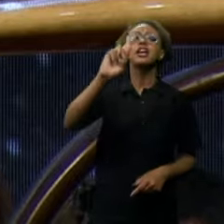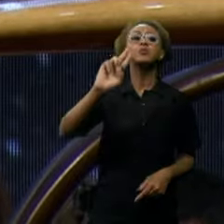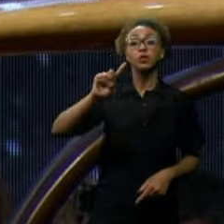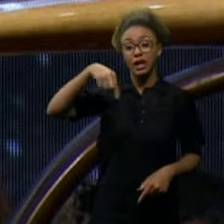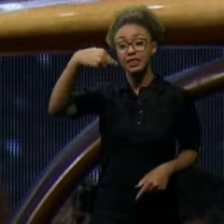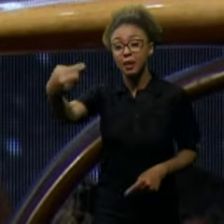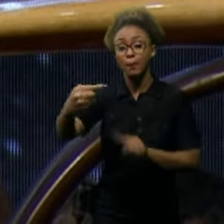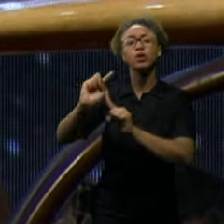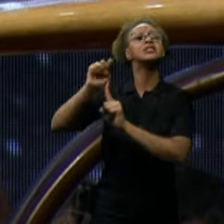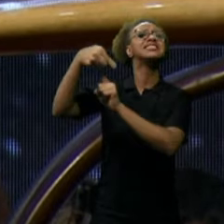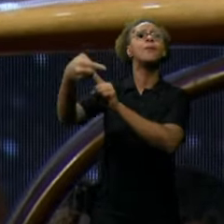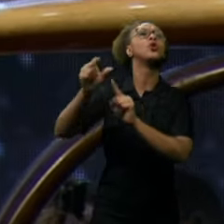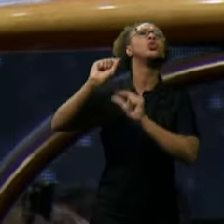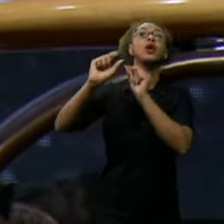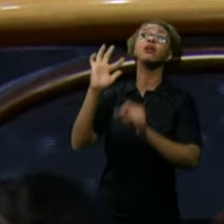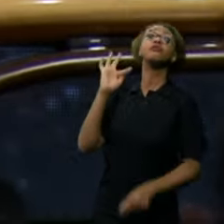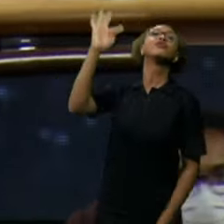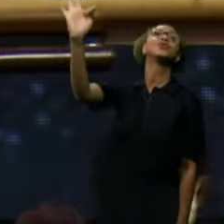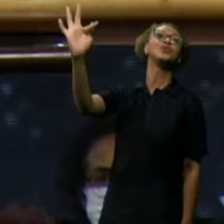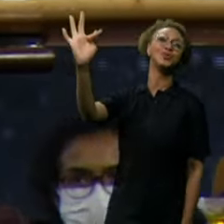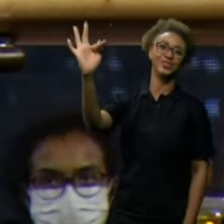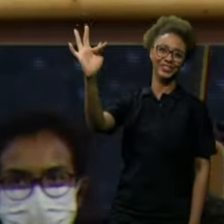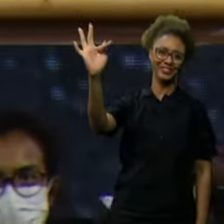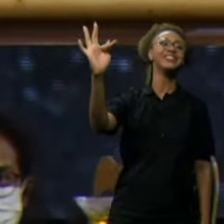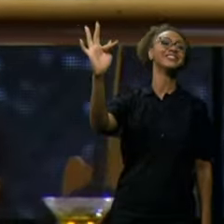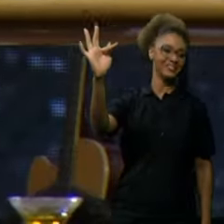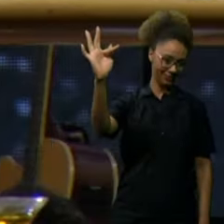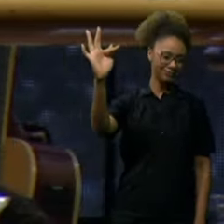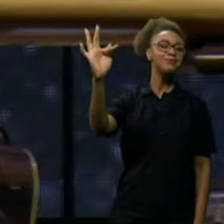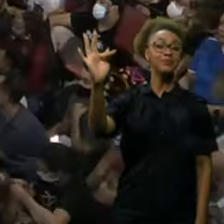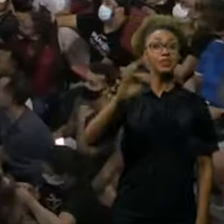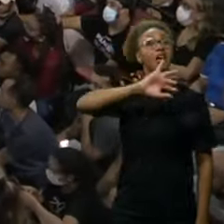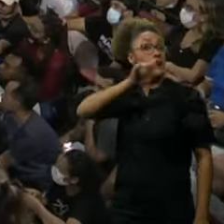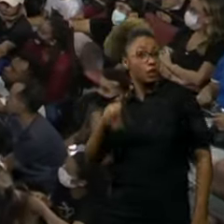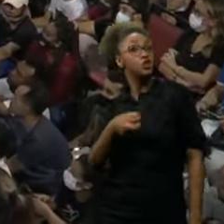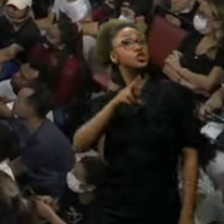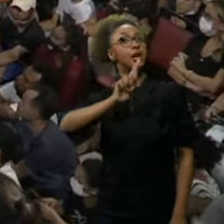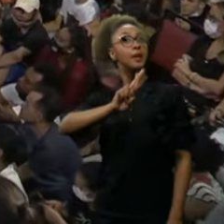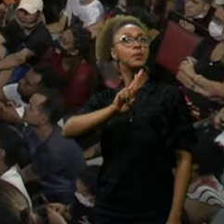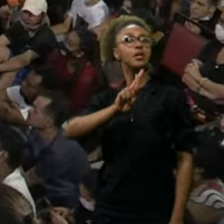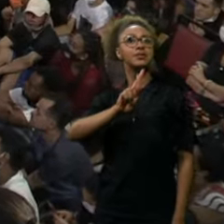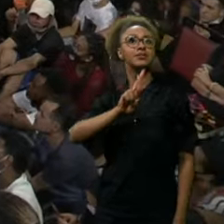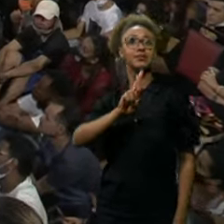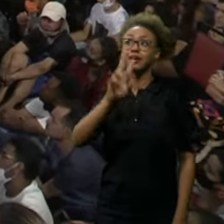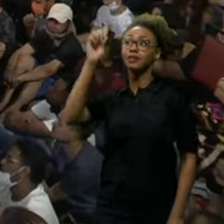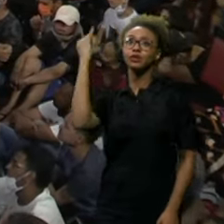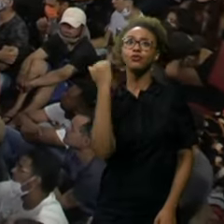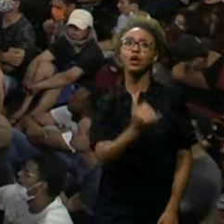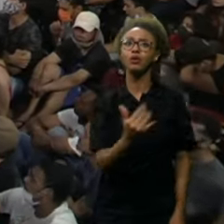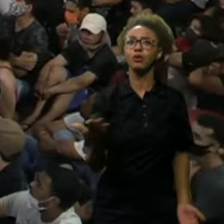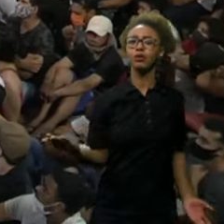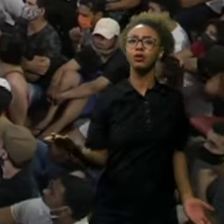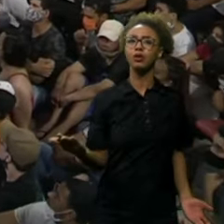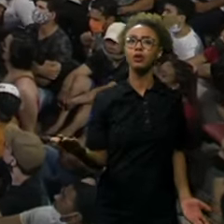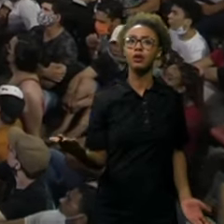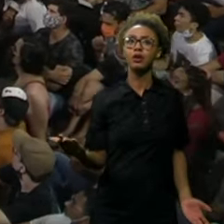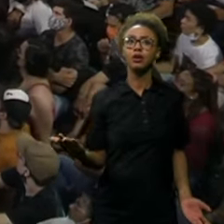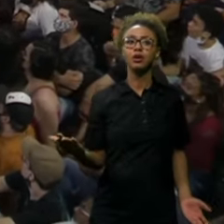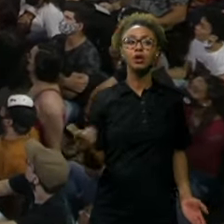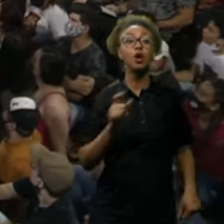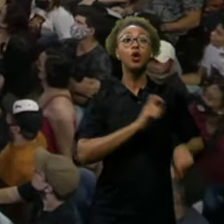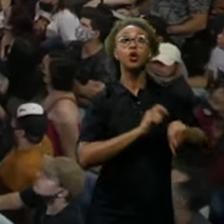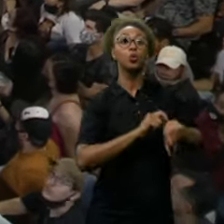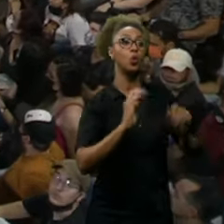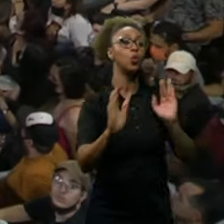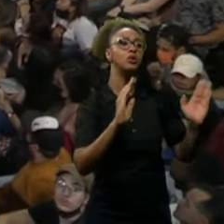tá onde No futuro Olha a orientação de Deus da Jeremiah sem tempo de postar dizia Olha a orientação de Deus da Jeremias